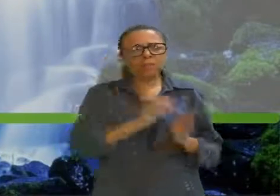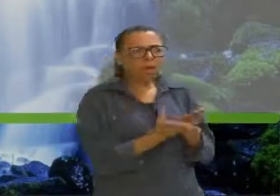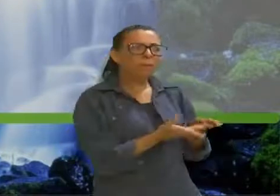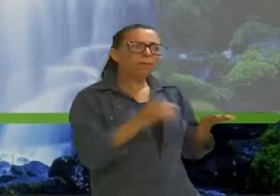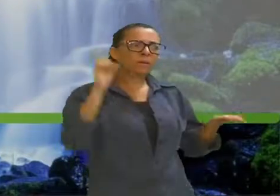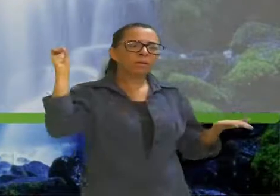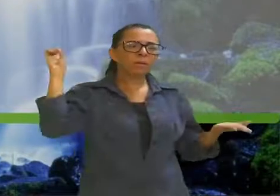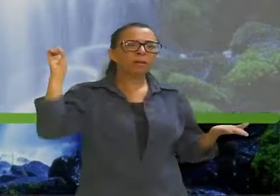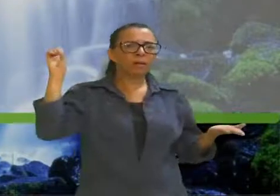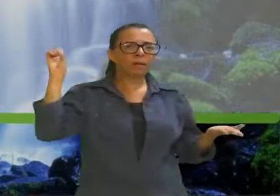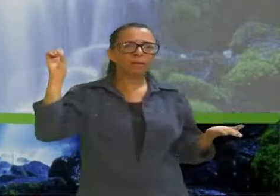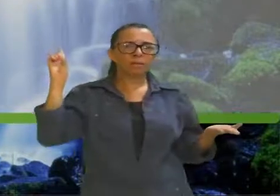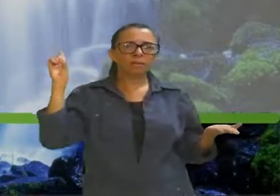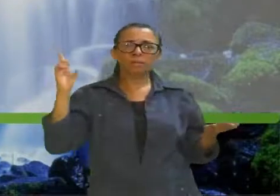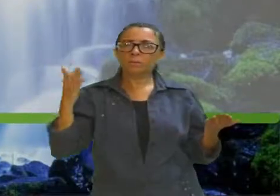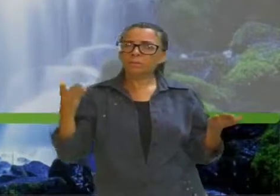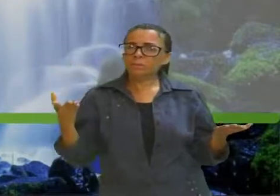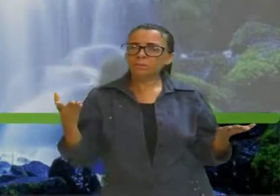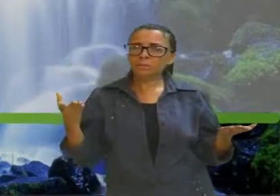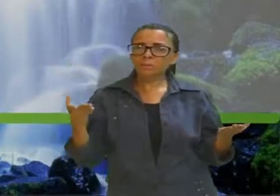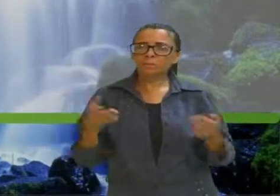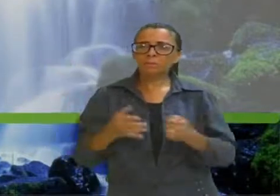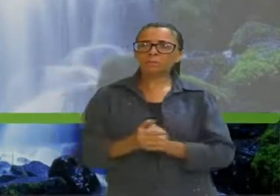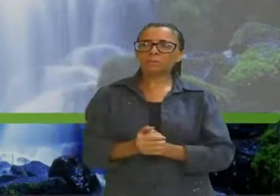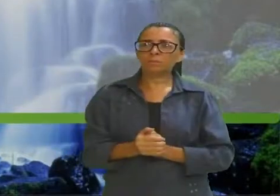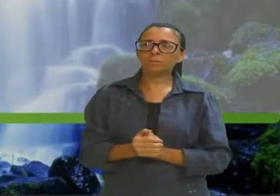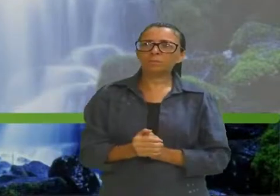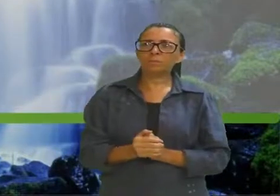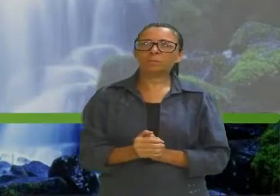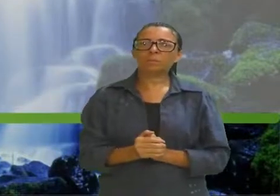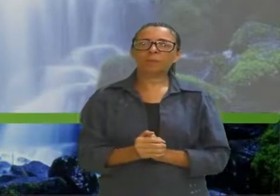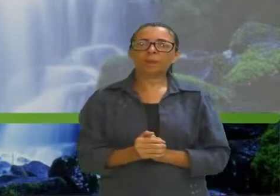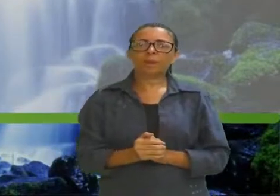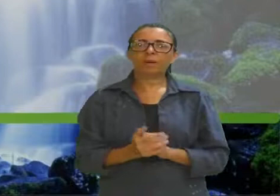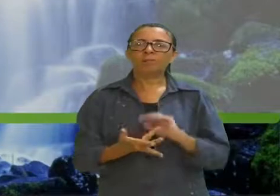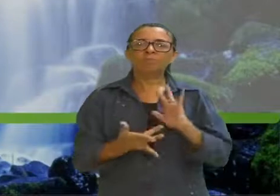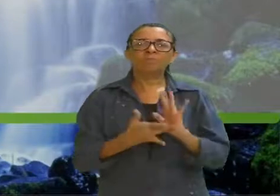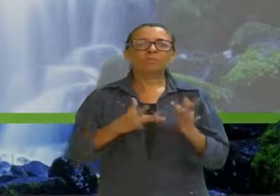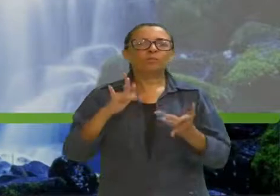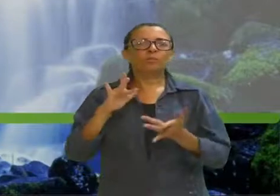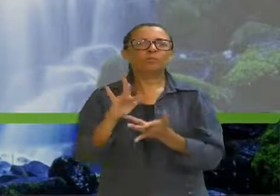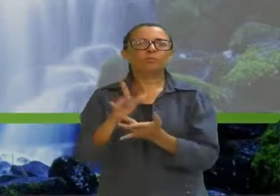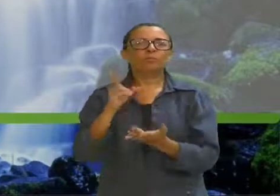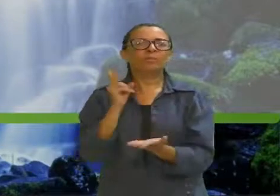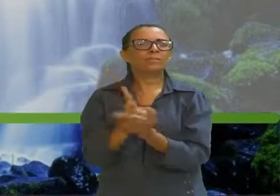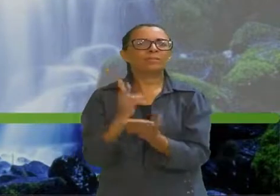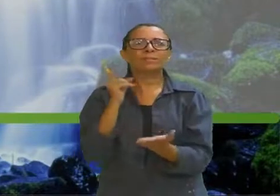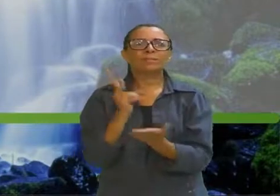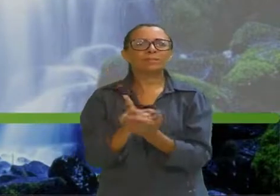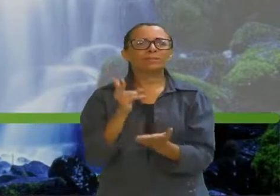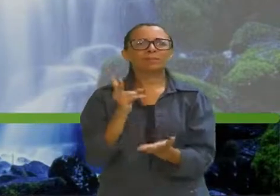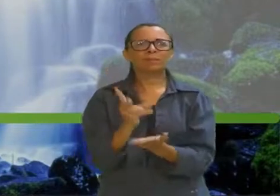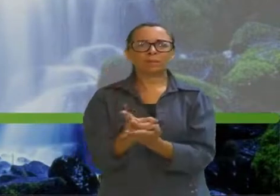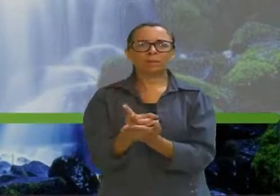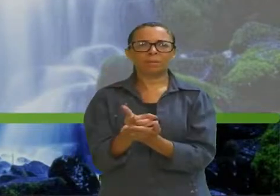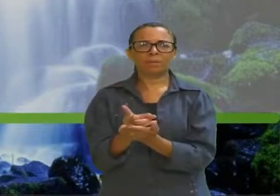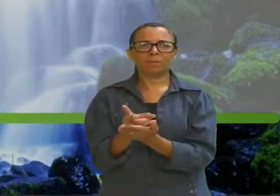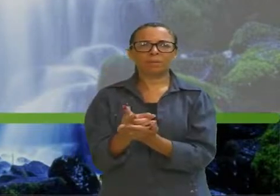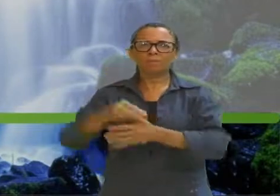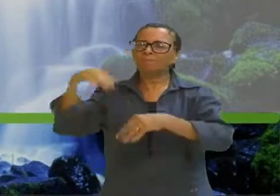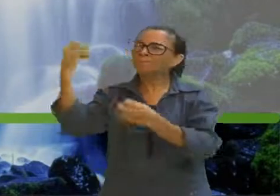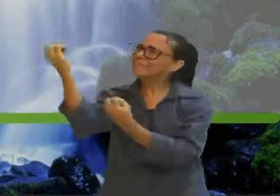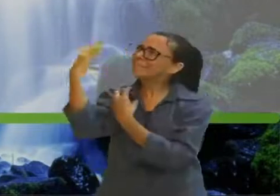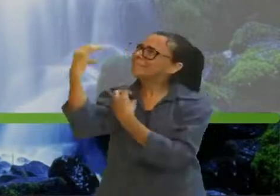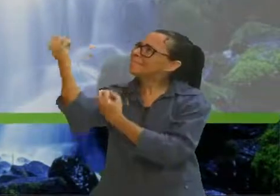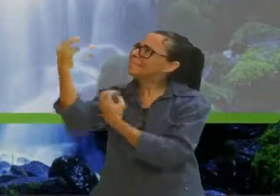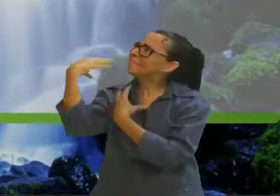Cada nova ordem de Jesus vai requerer um novo conhecimento e uma nova compreensão a respeito dele. Então,